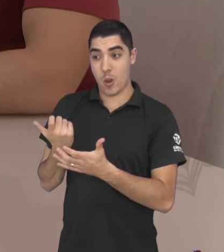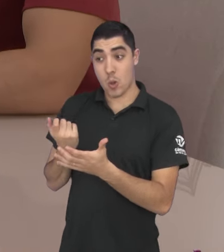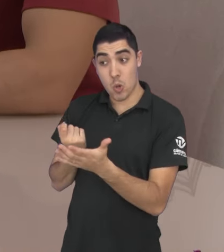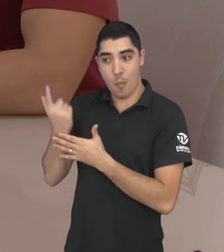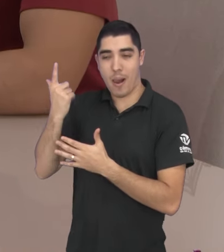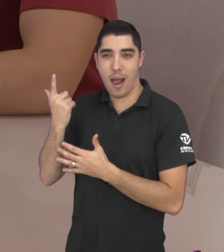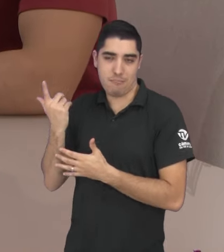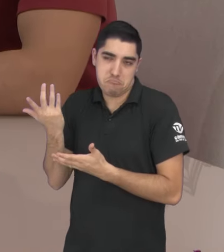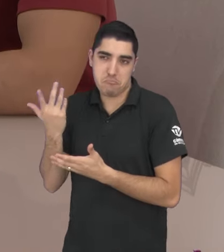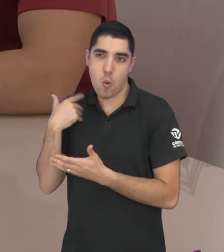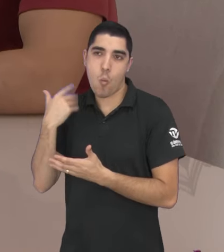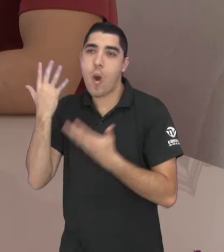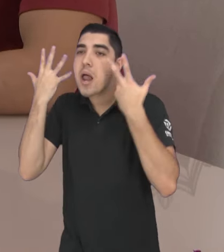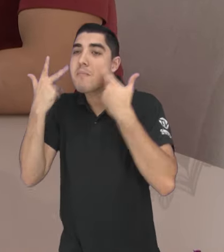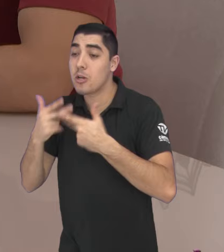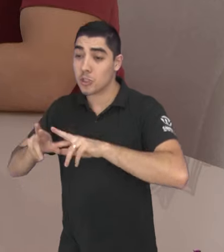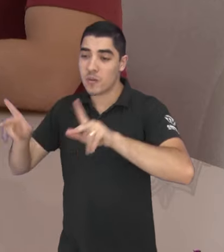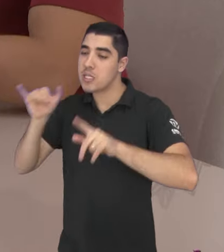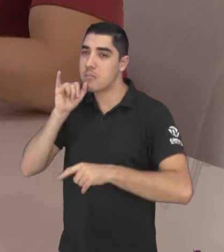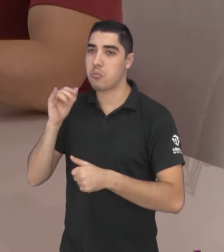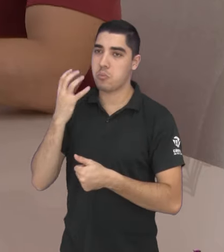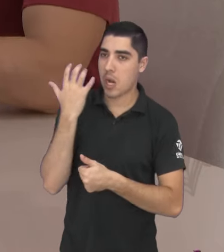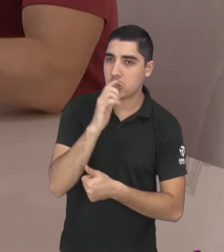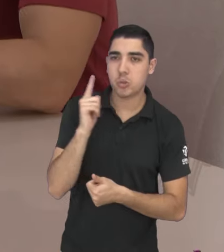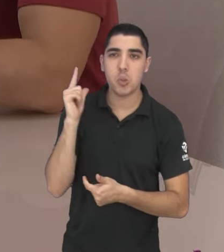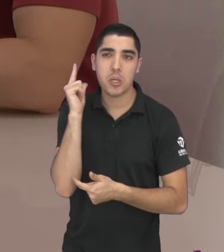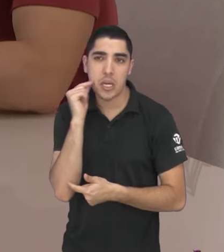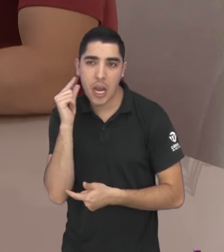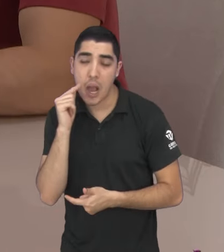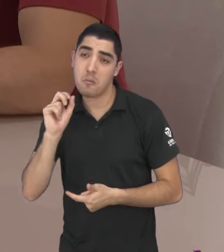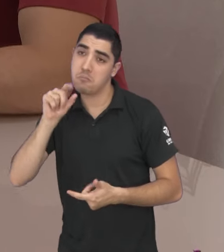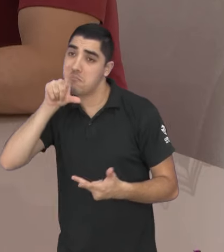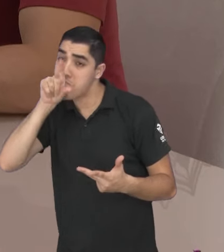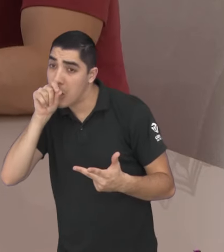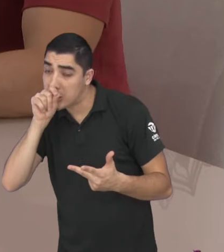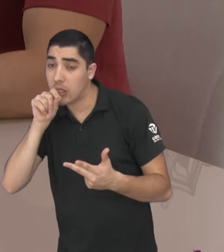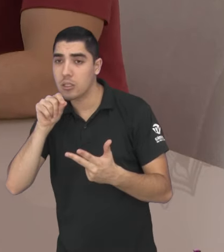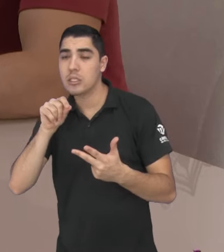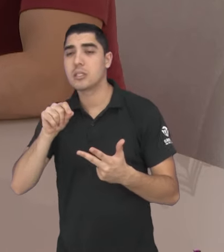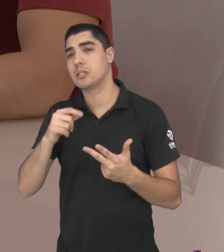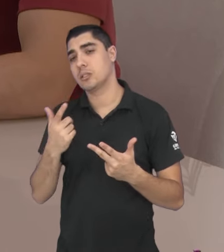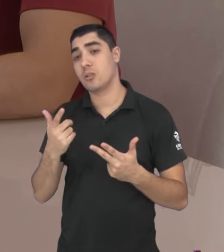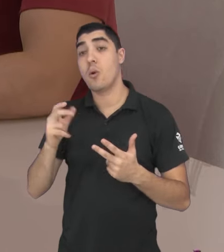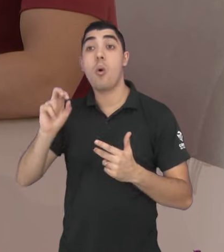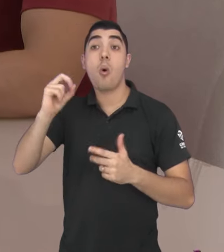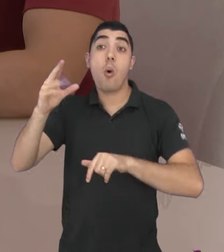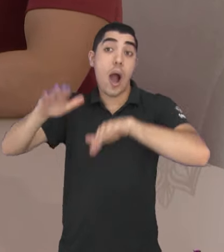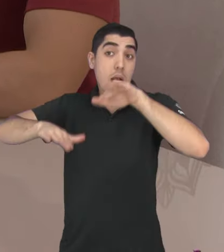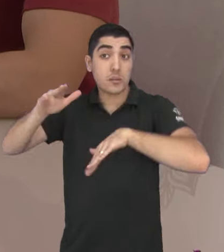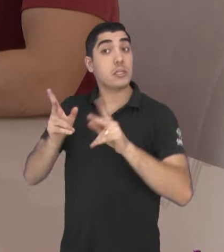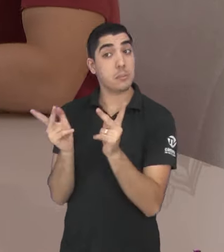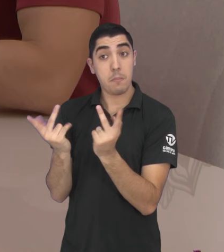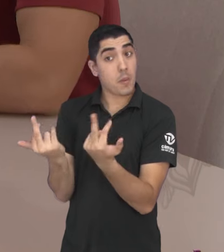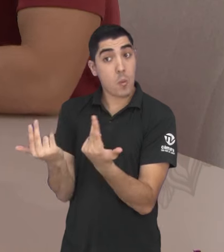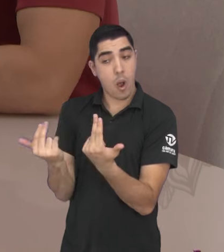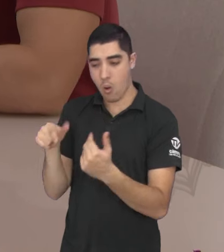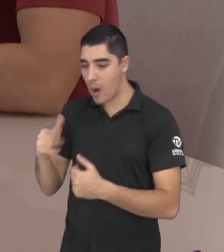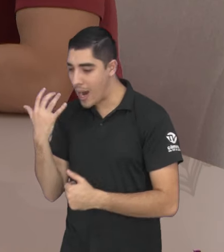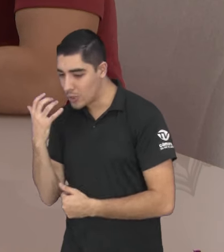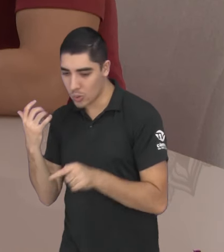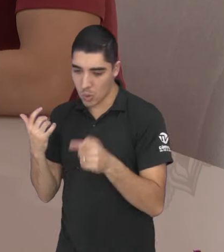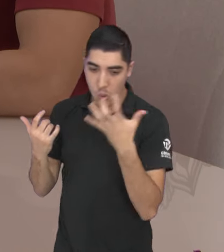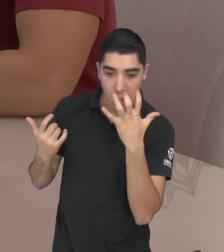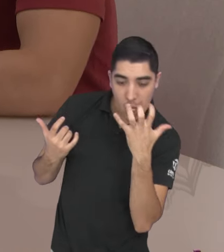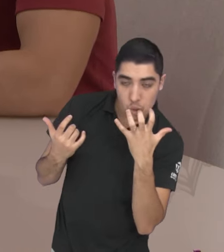tenho um cachorro, quero ter um gato, um passarinho, ou mesmo assim, mesma espécie, tenho um cachorro, quero ter outro cachorro. Primeiro passo é a introdução,